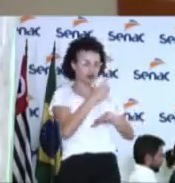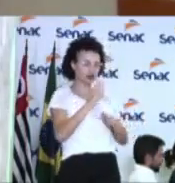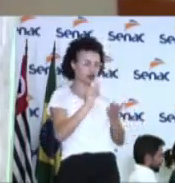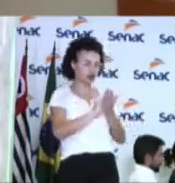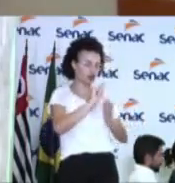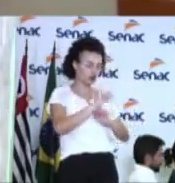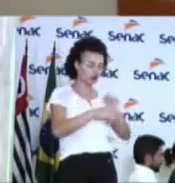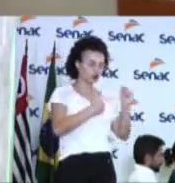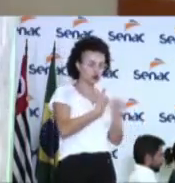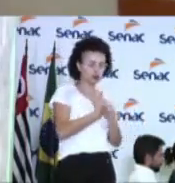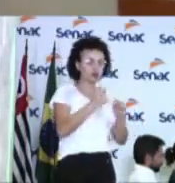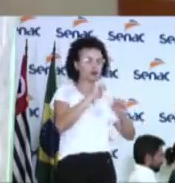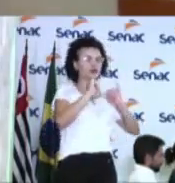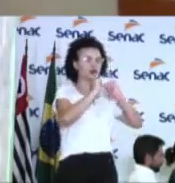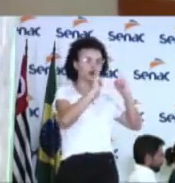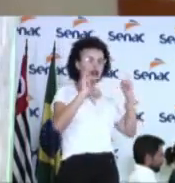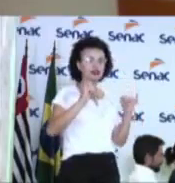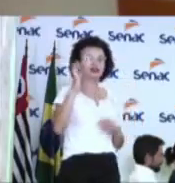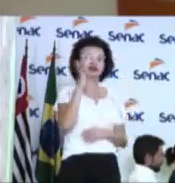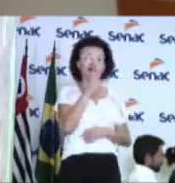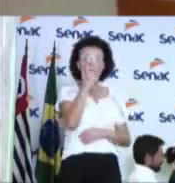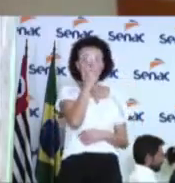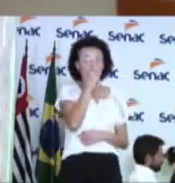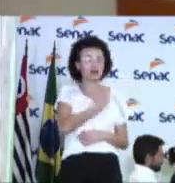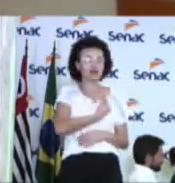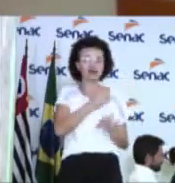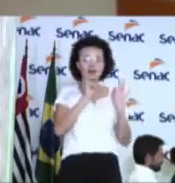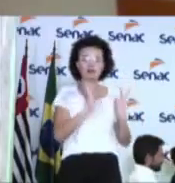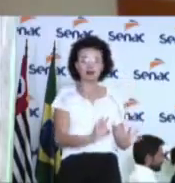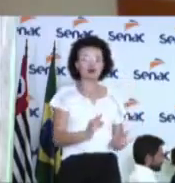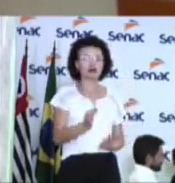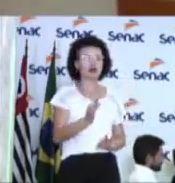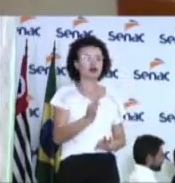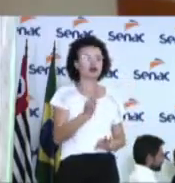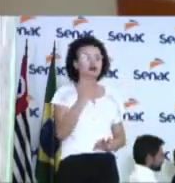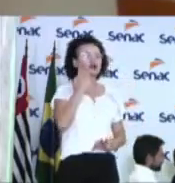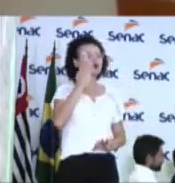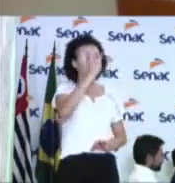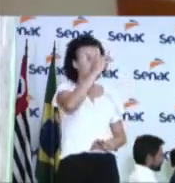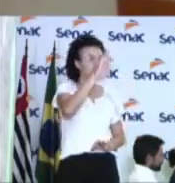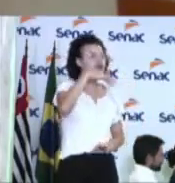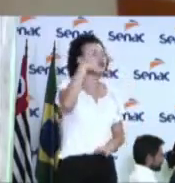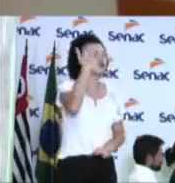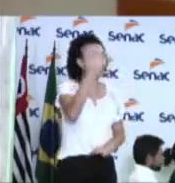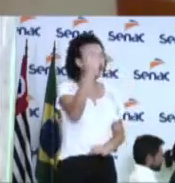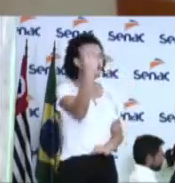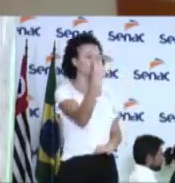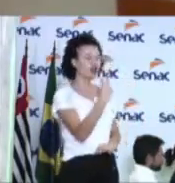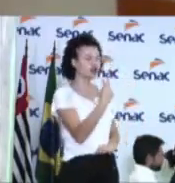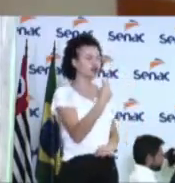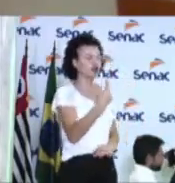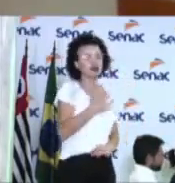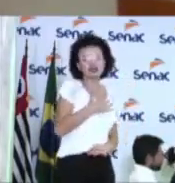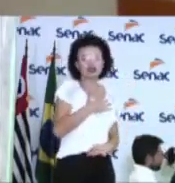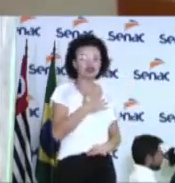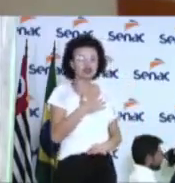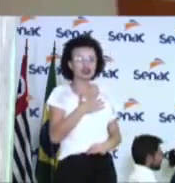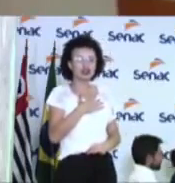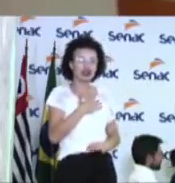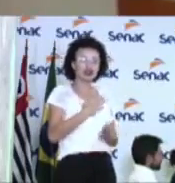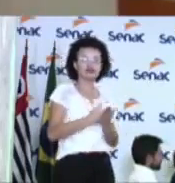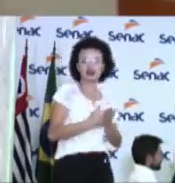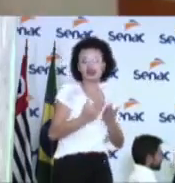conteúdo, é muito bacana, porque ele é vivo. Que reação as pessoas estão tendo com esse conteúdo? E aí a gente começa uma